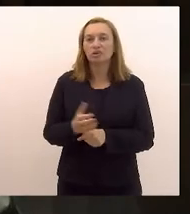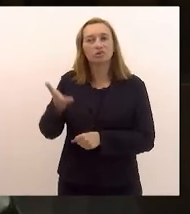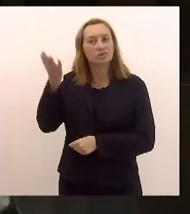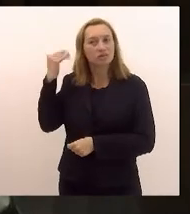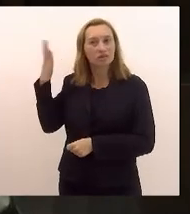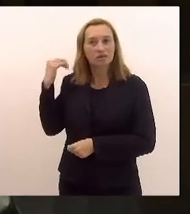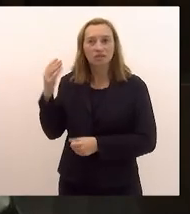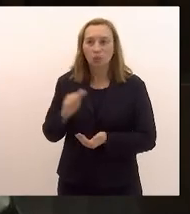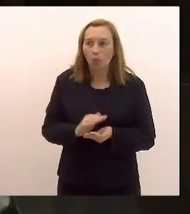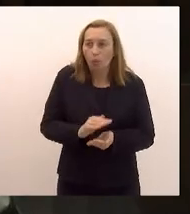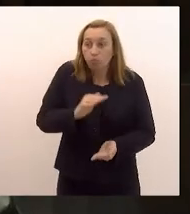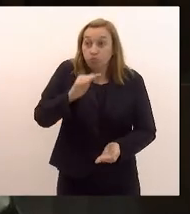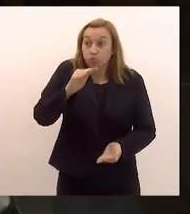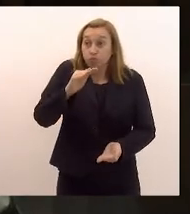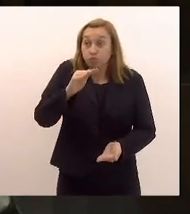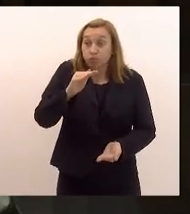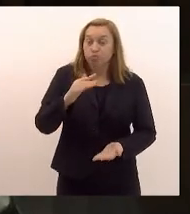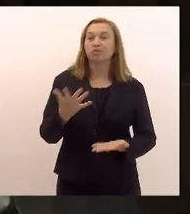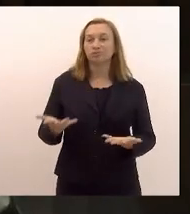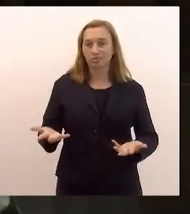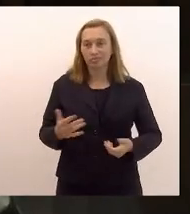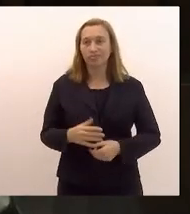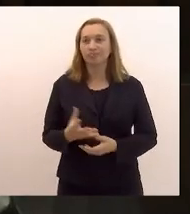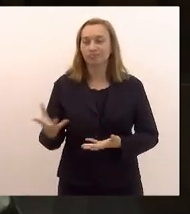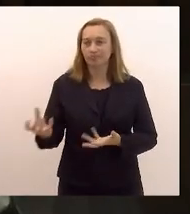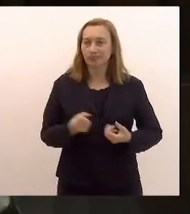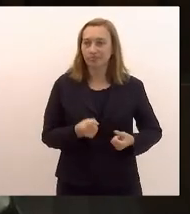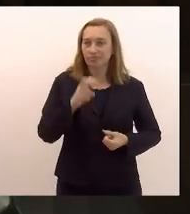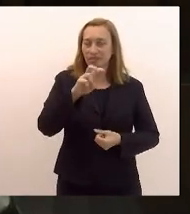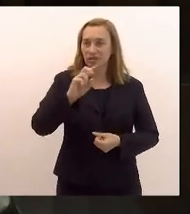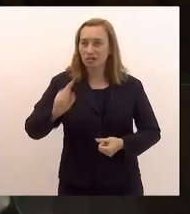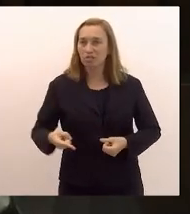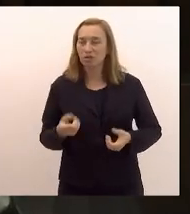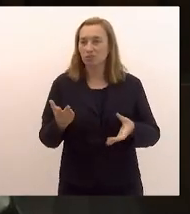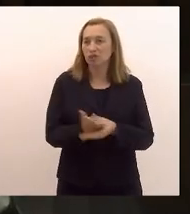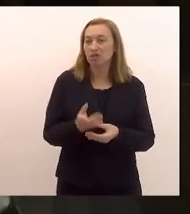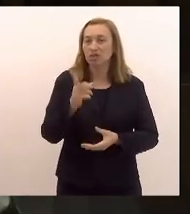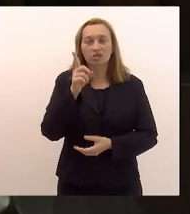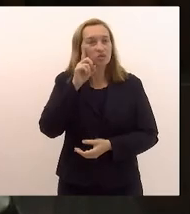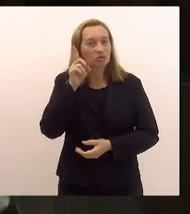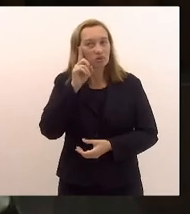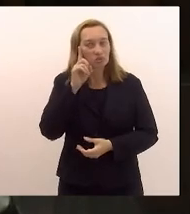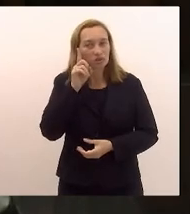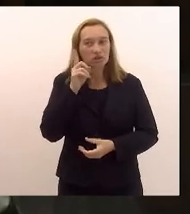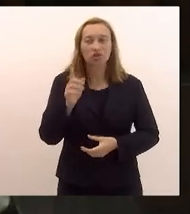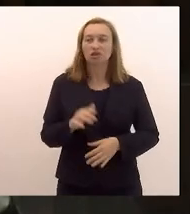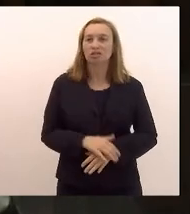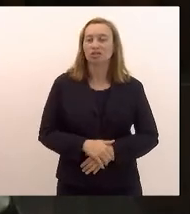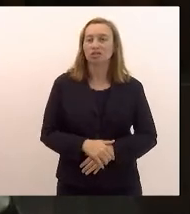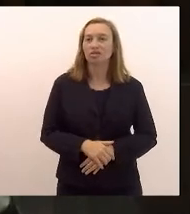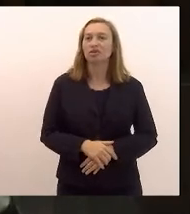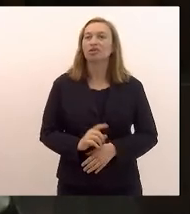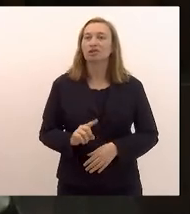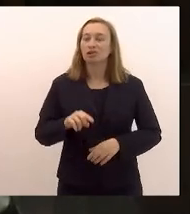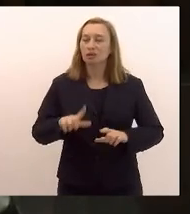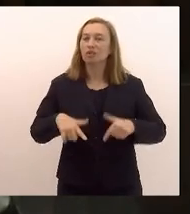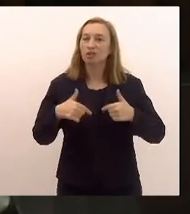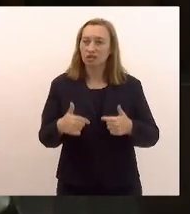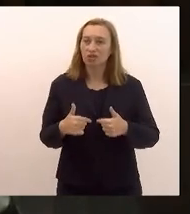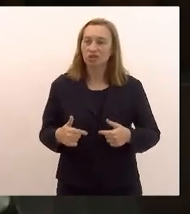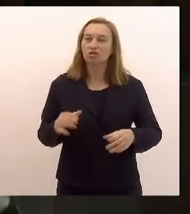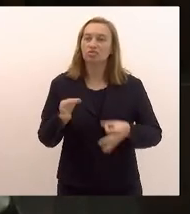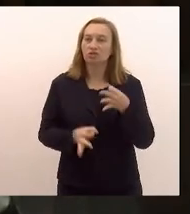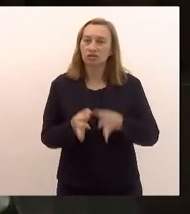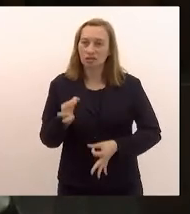passado o que é um volume Avassalador gente recebe cinco mil processos por dia para manifestação Fora as atuações extrajudiciais